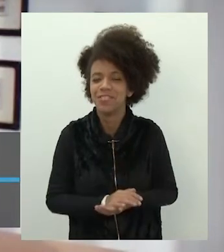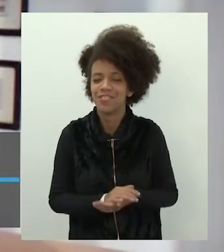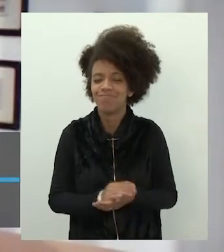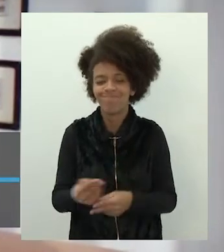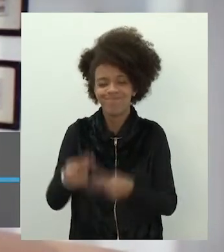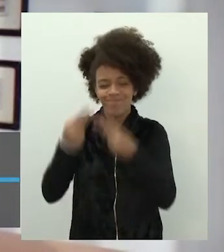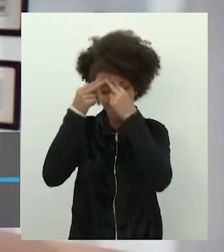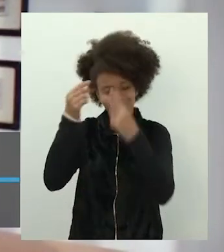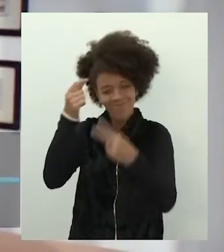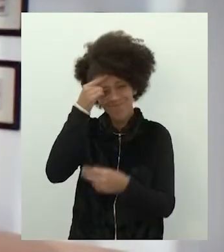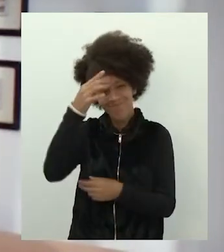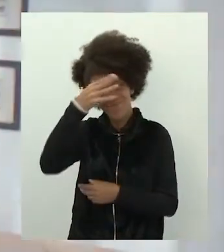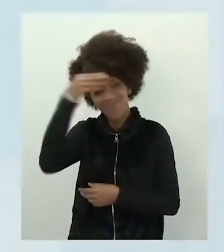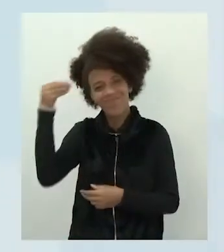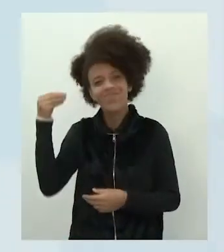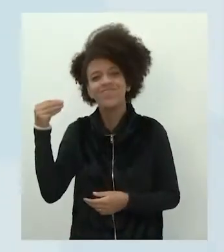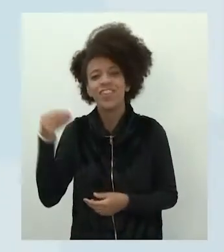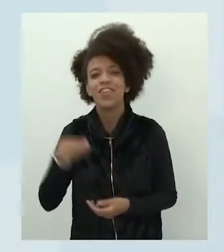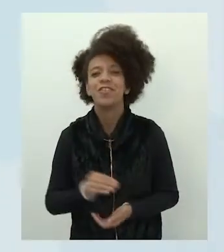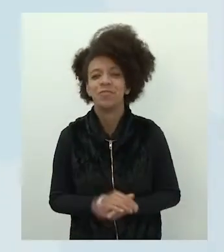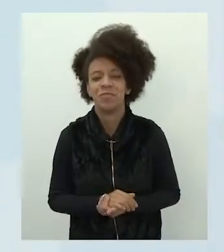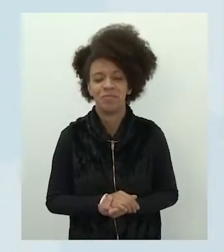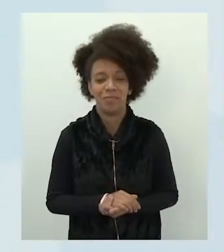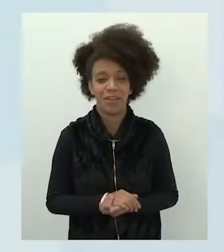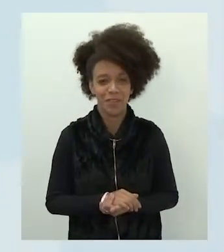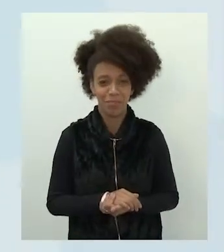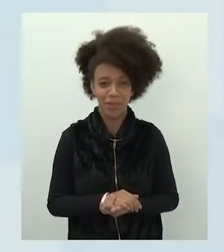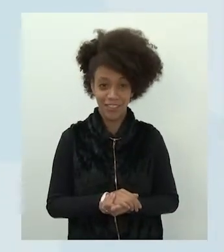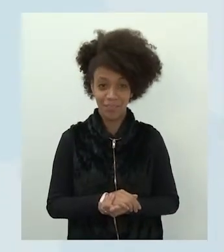demência. Muito bem, próximo, por favor.